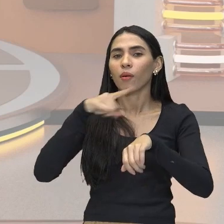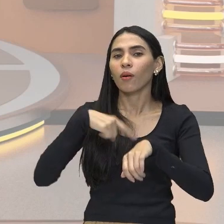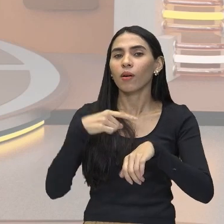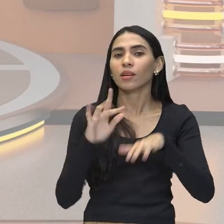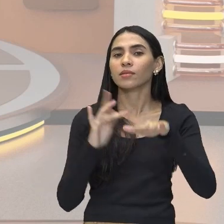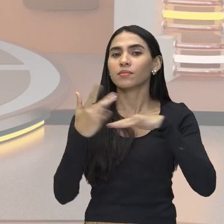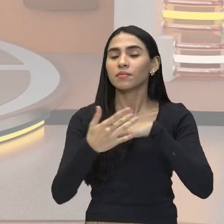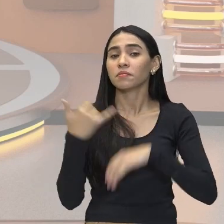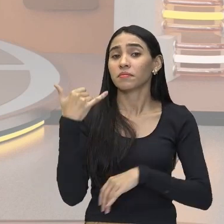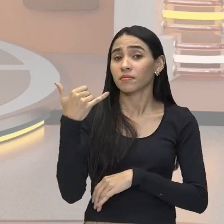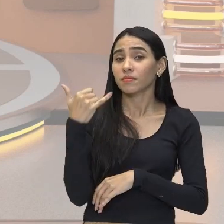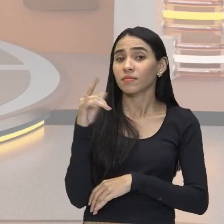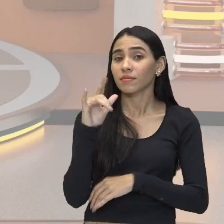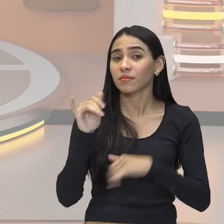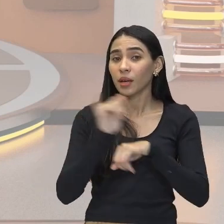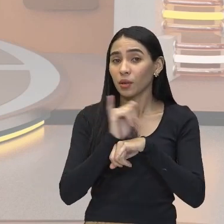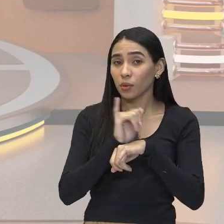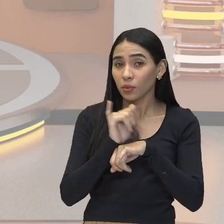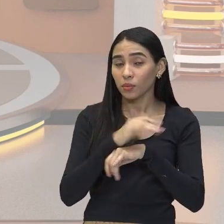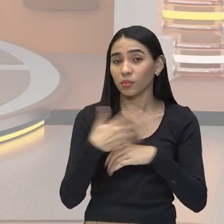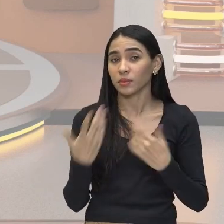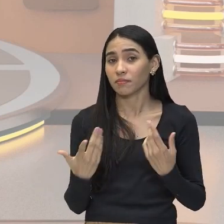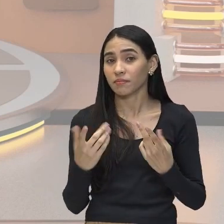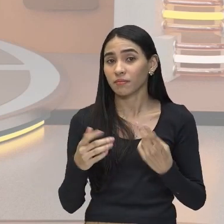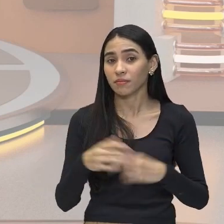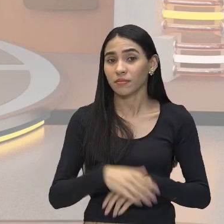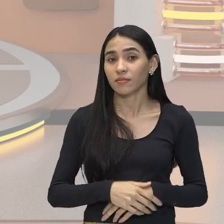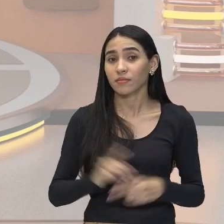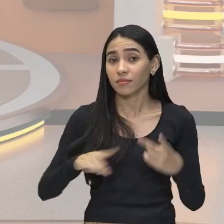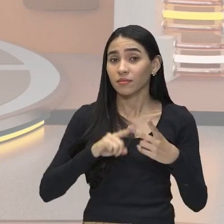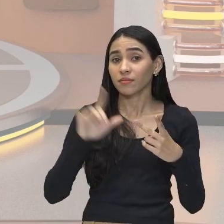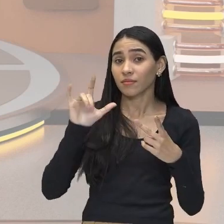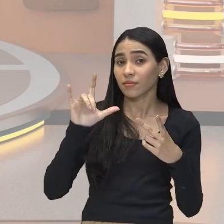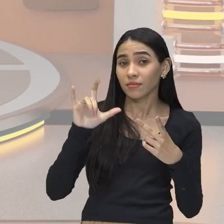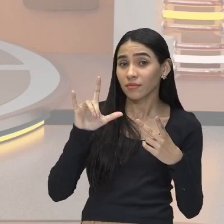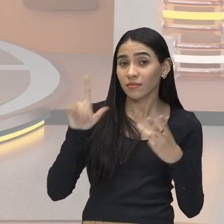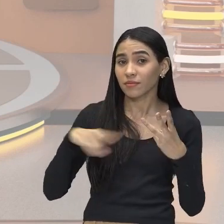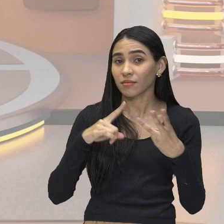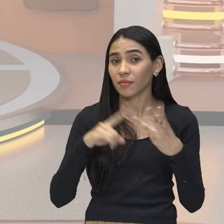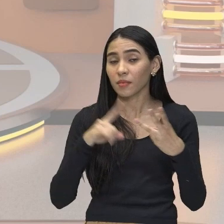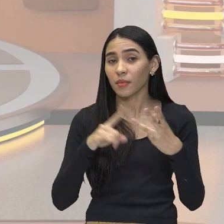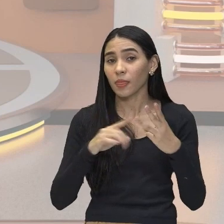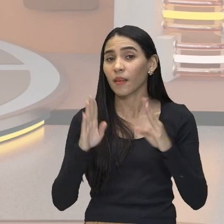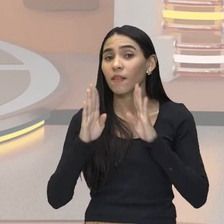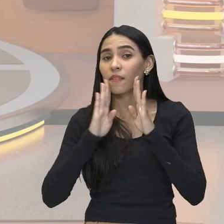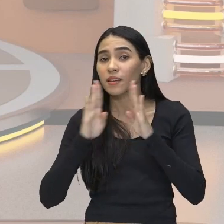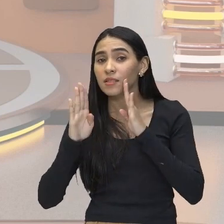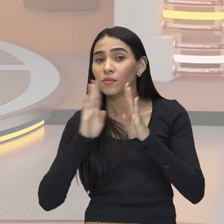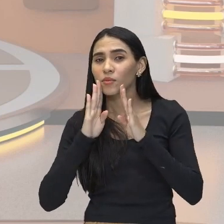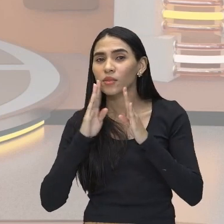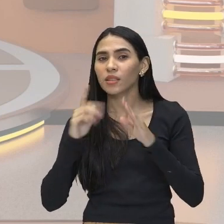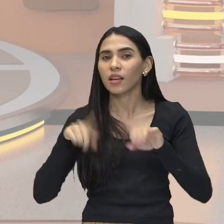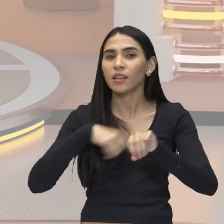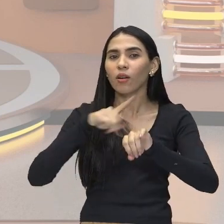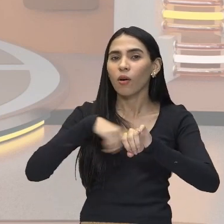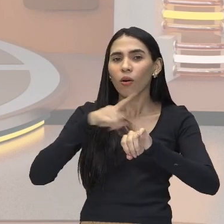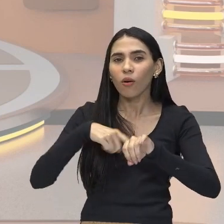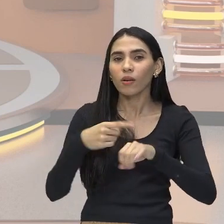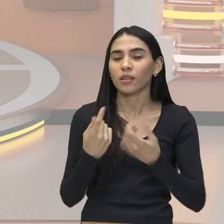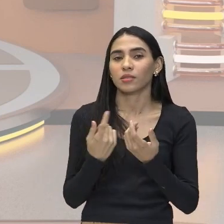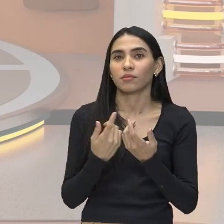sociais? YouTube, né? Instagram, Facebook. Quanto tempo eu não perco